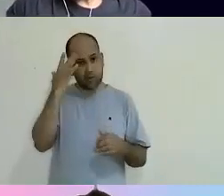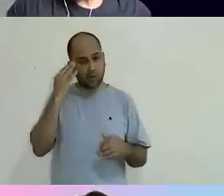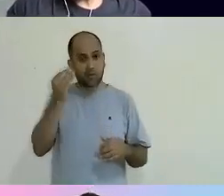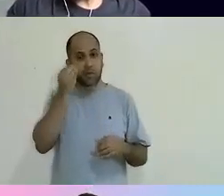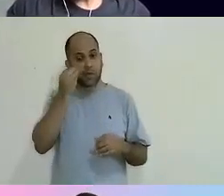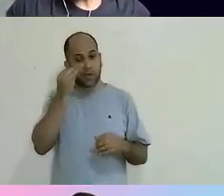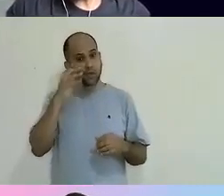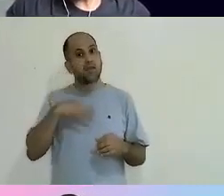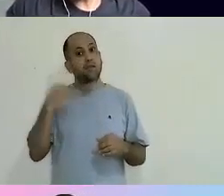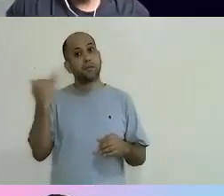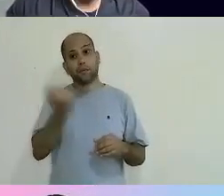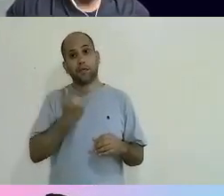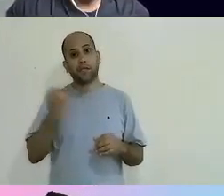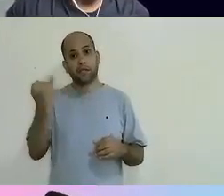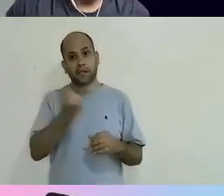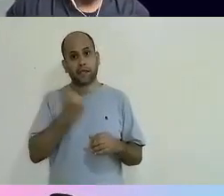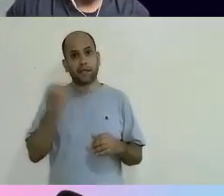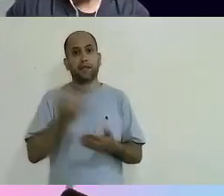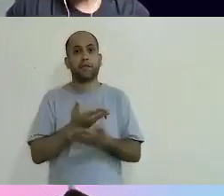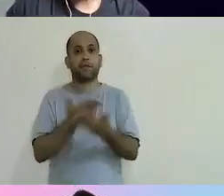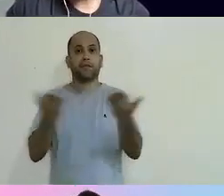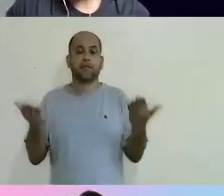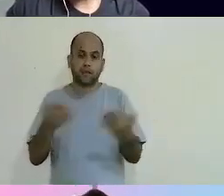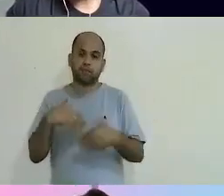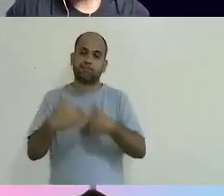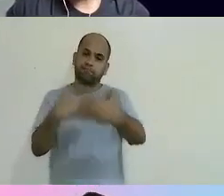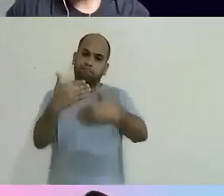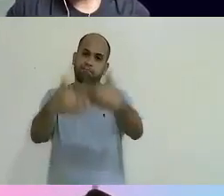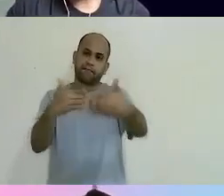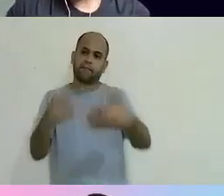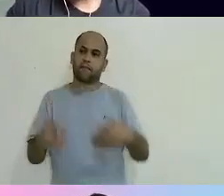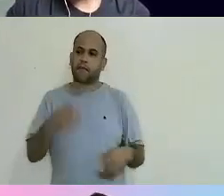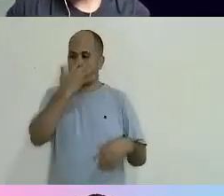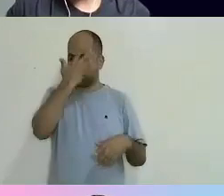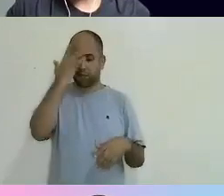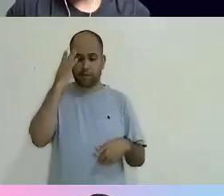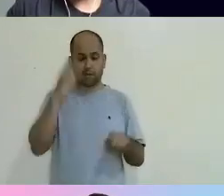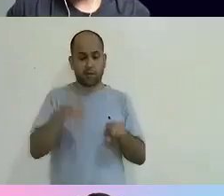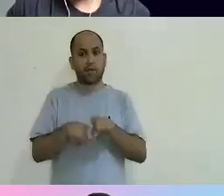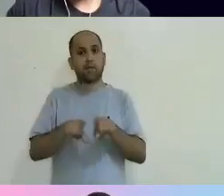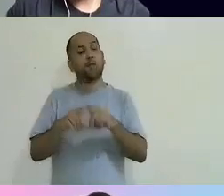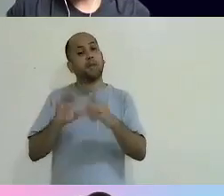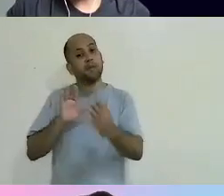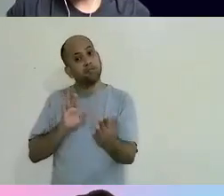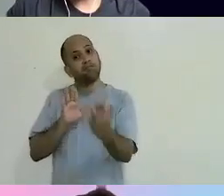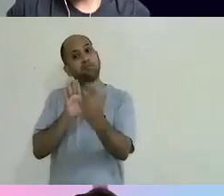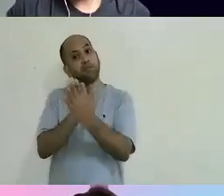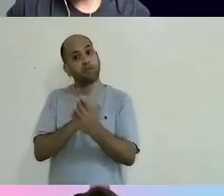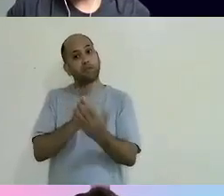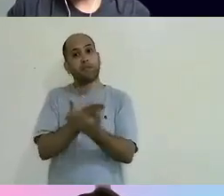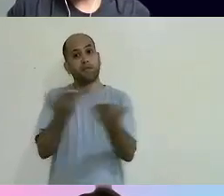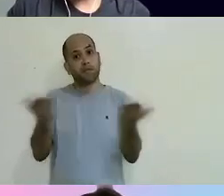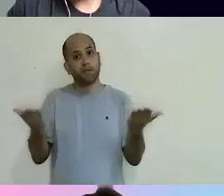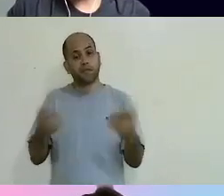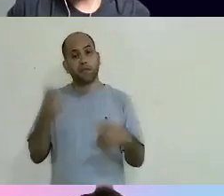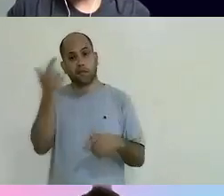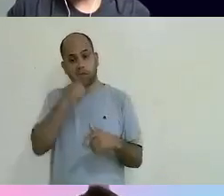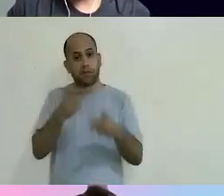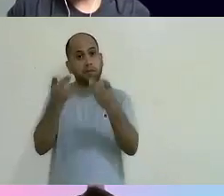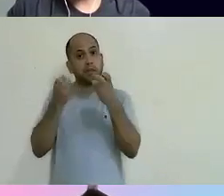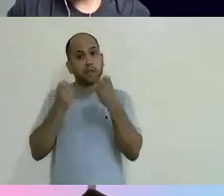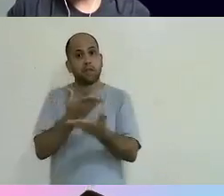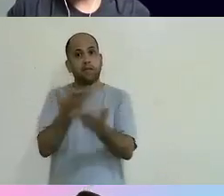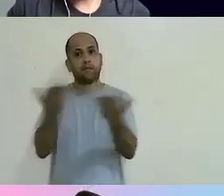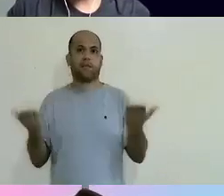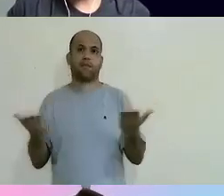super importante para vocês irem além e para as pessoas irem se aproximando de vocês e conseguirem enxergar